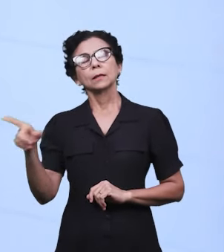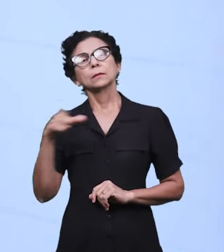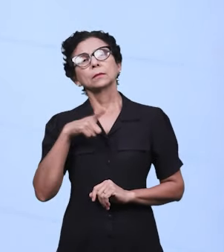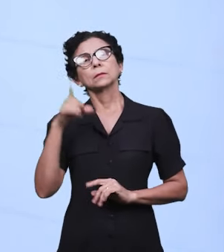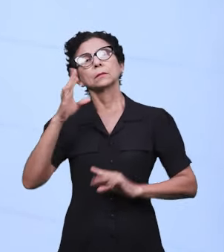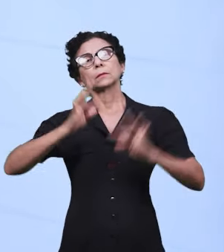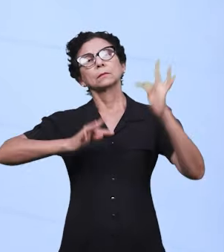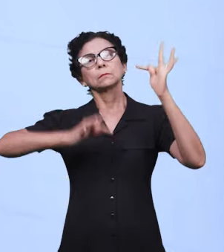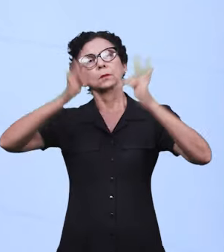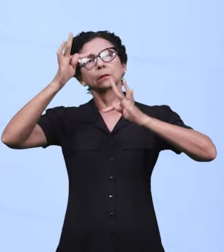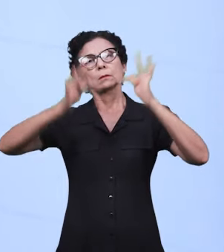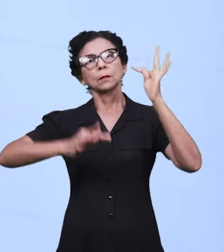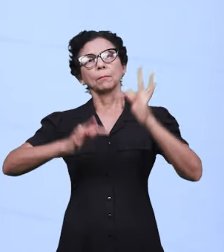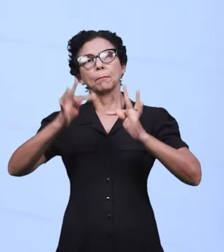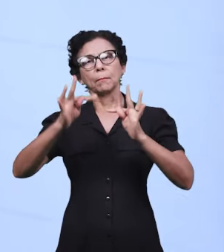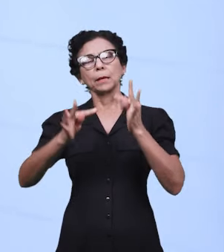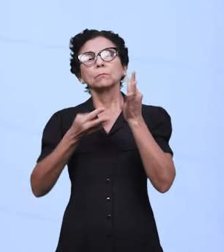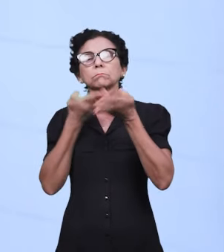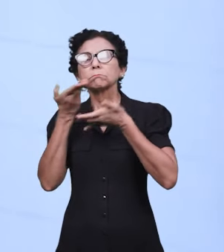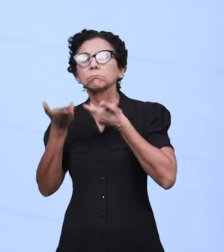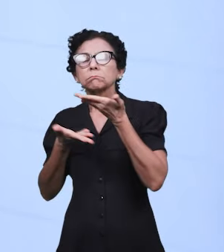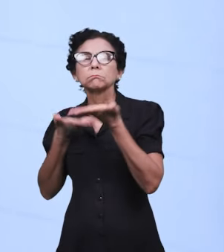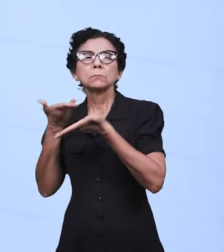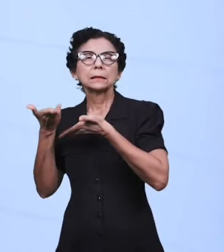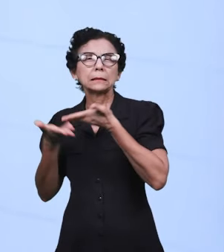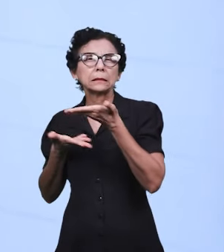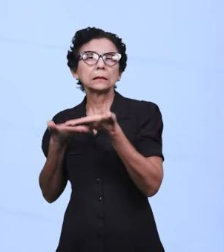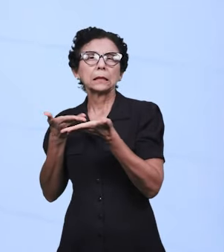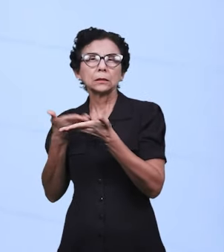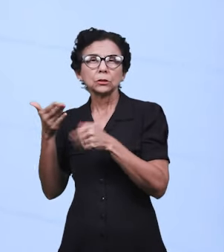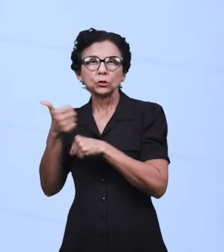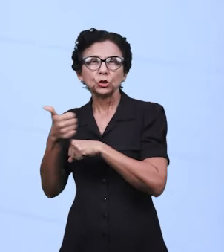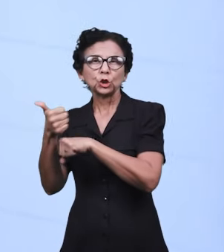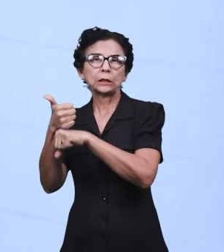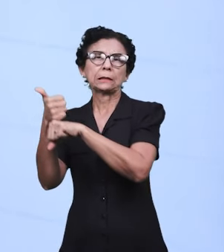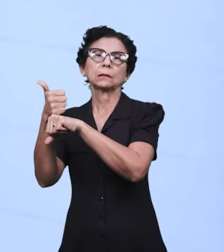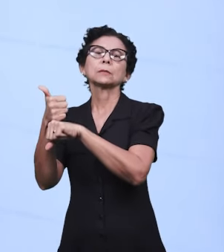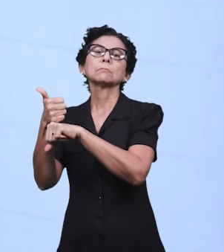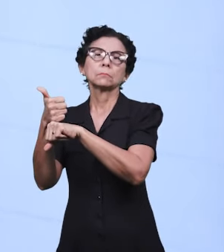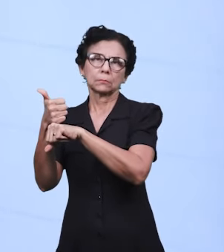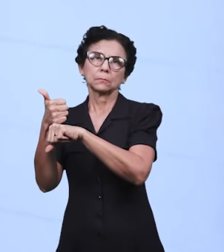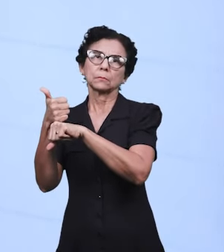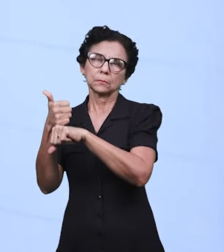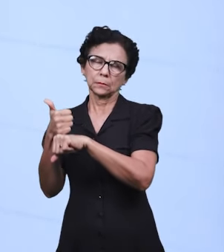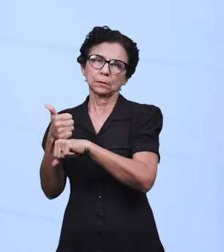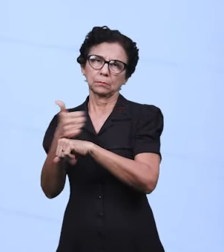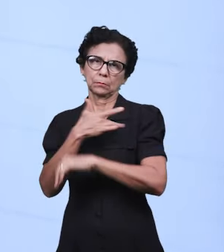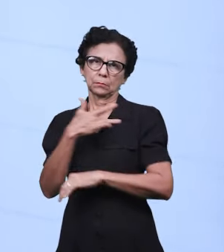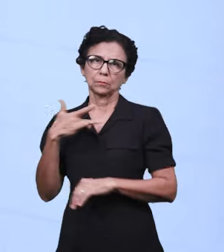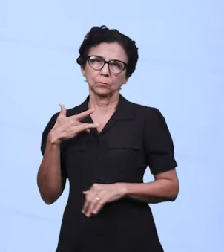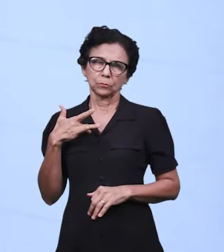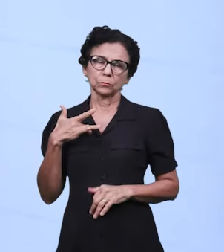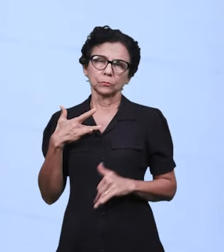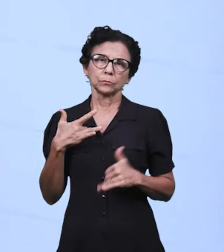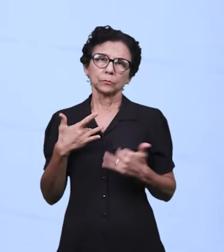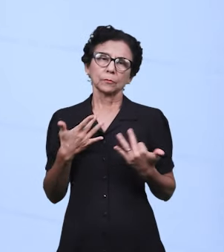um tratamento, uma assistência digna para a sua saúde.